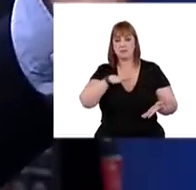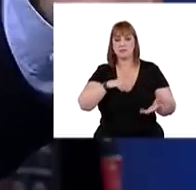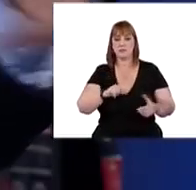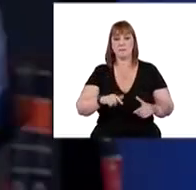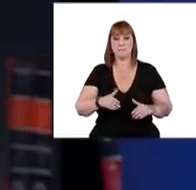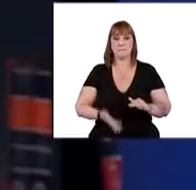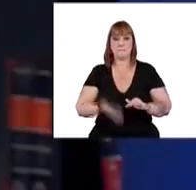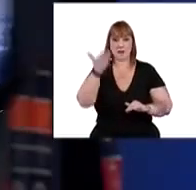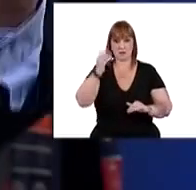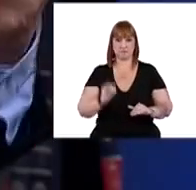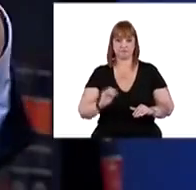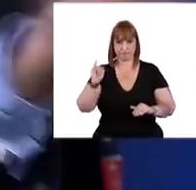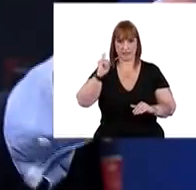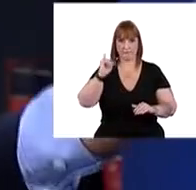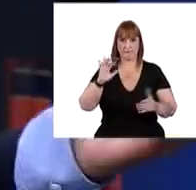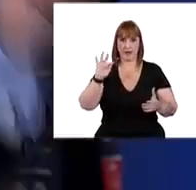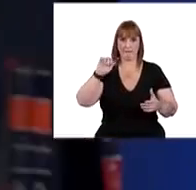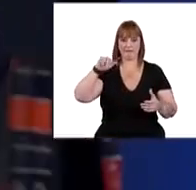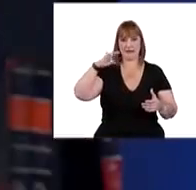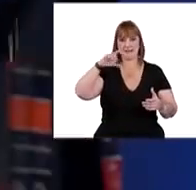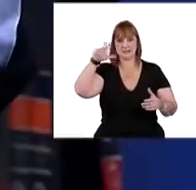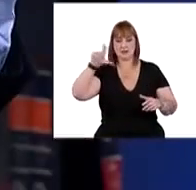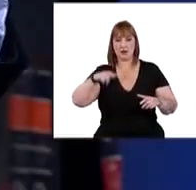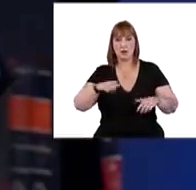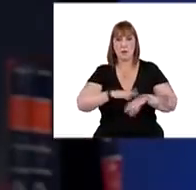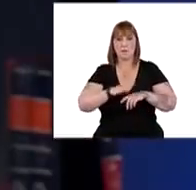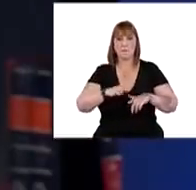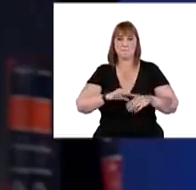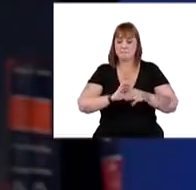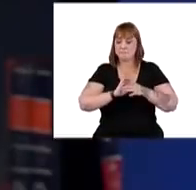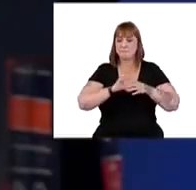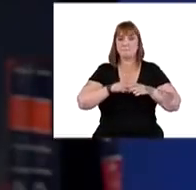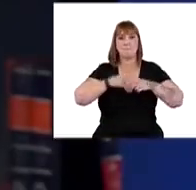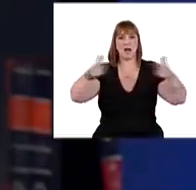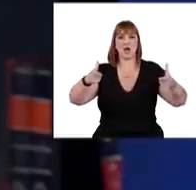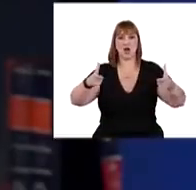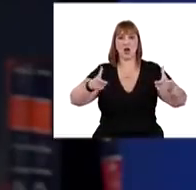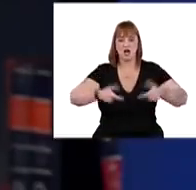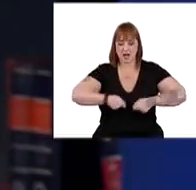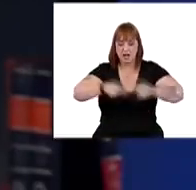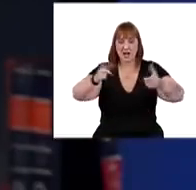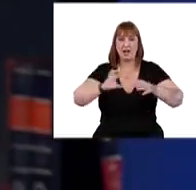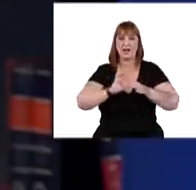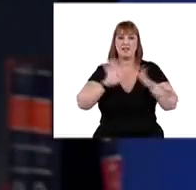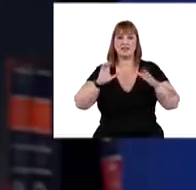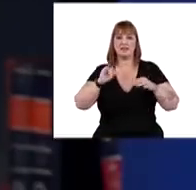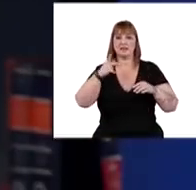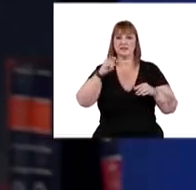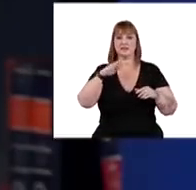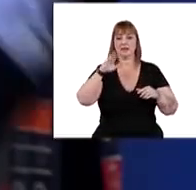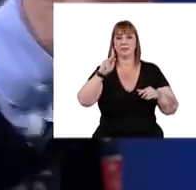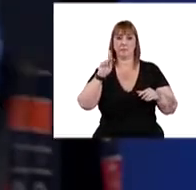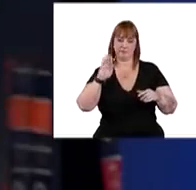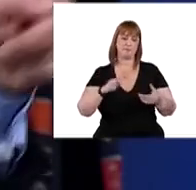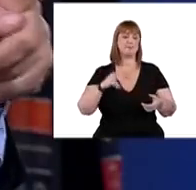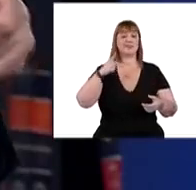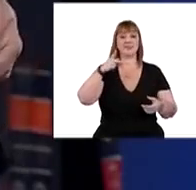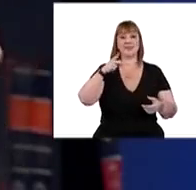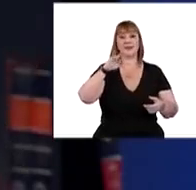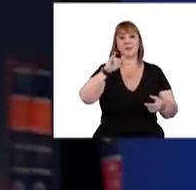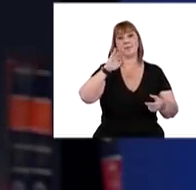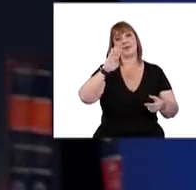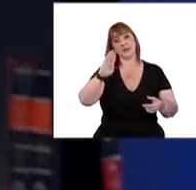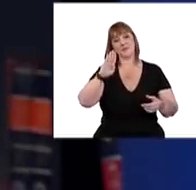a propensão ao gasto do governo autorizado. Isso não faz sentido. E se o PIB crescer, se a produção crescer, não. Aí não